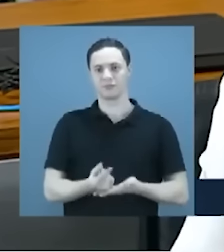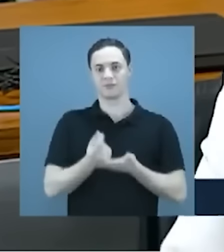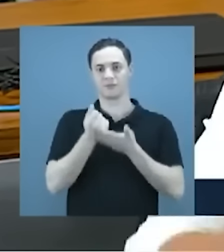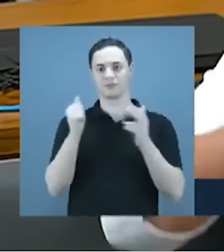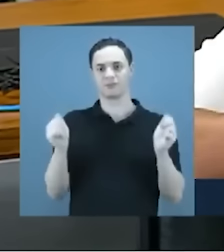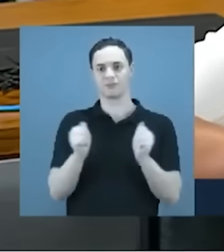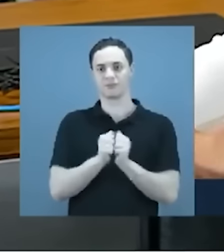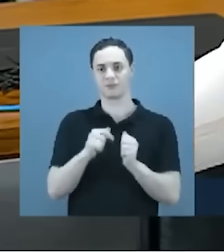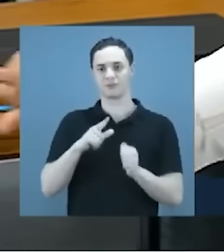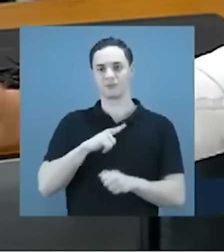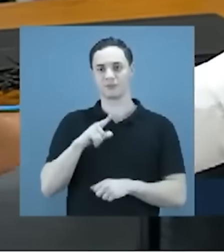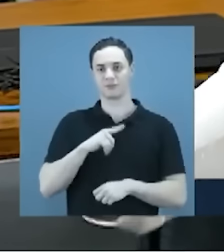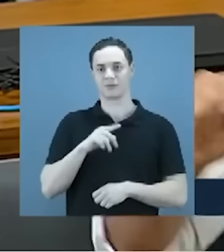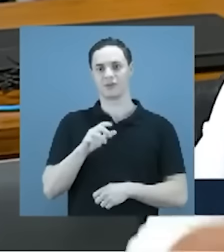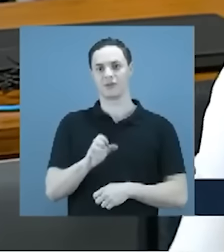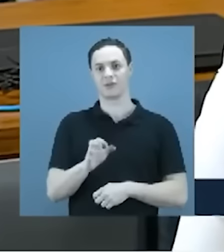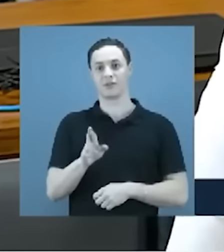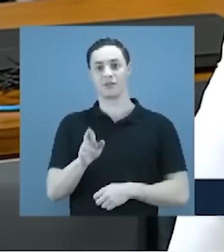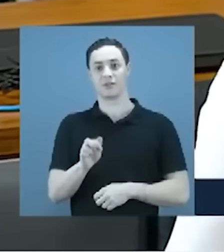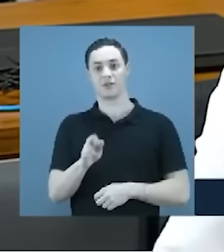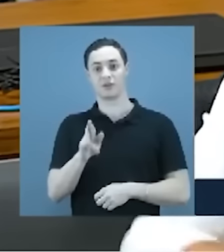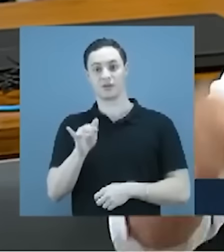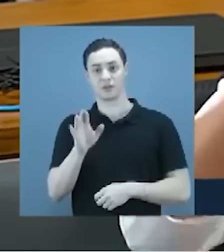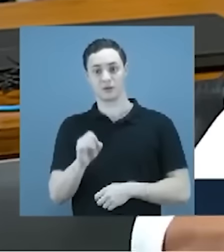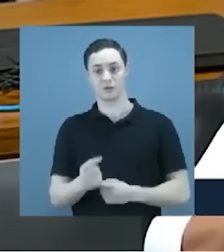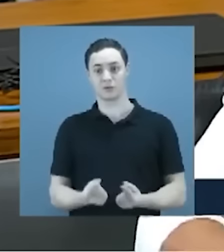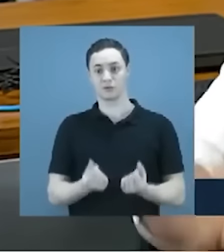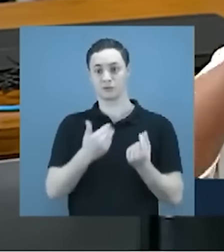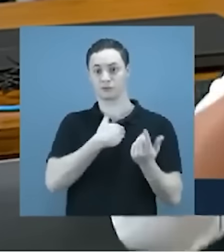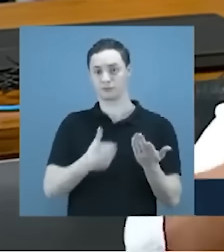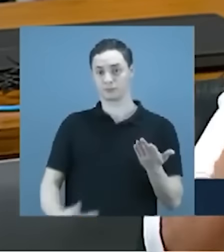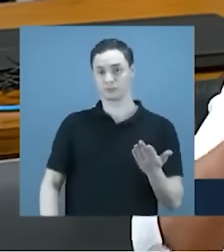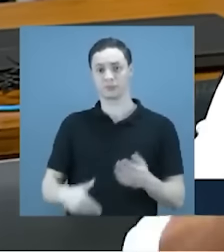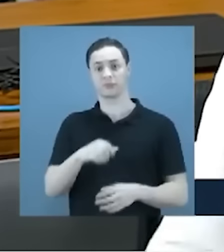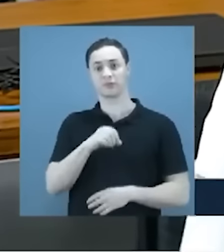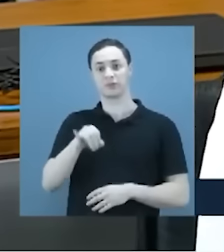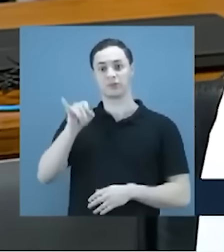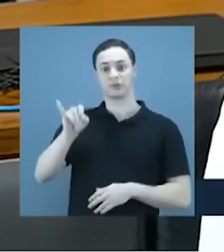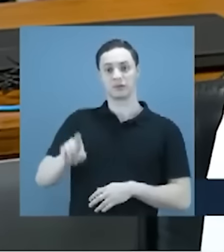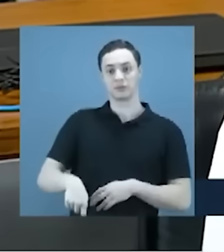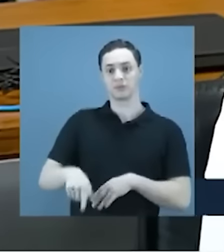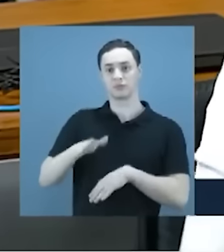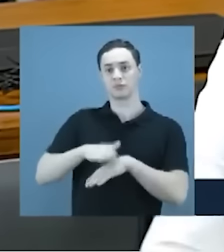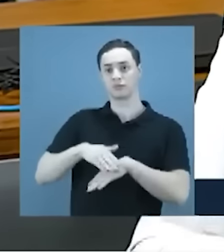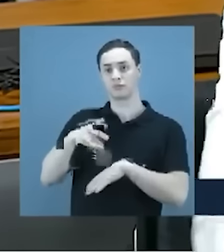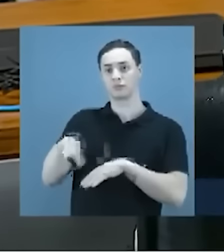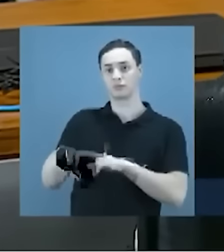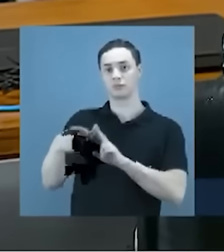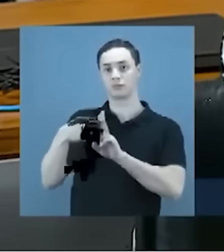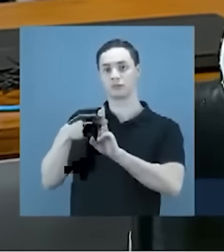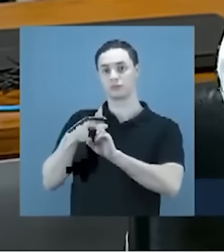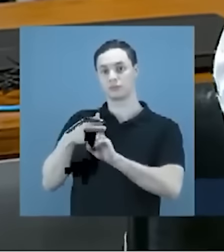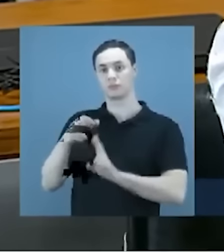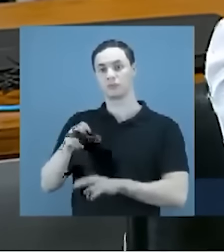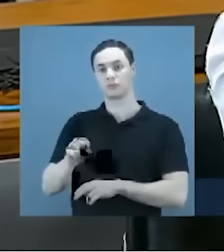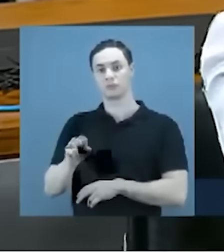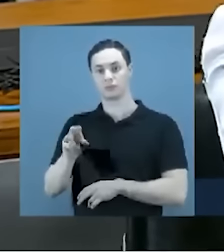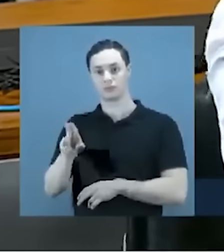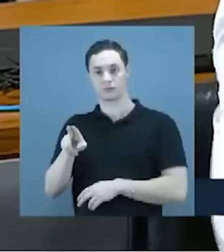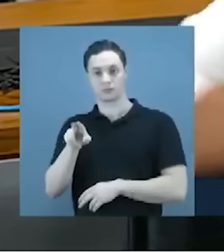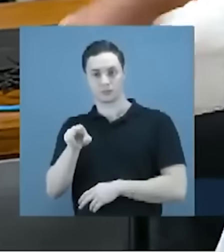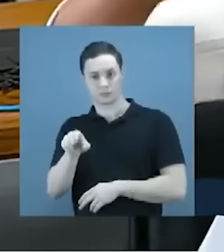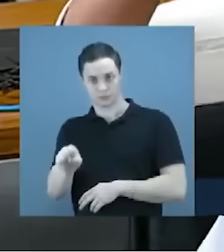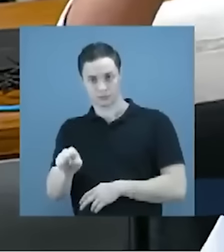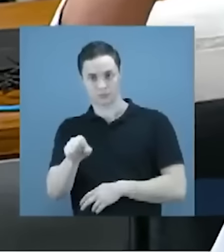erário público se vai sair pelo SUS se vai sair pelo desastre das famílias ou seja entrar por um lado um